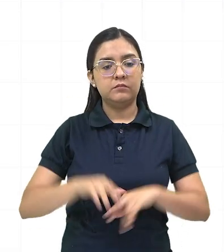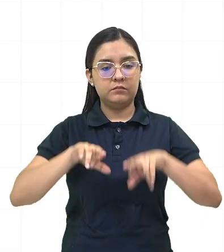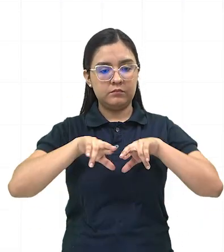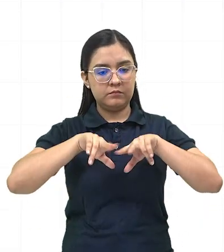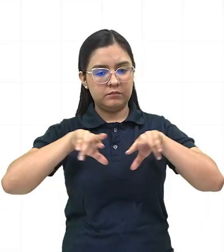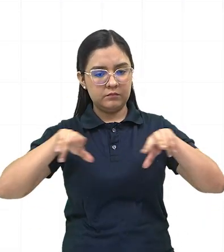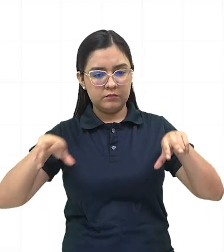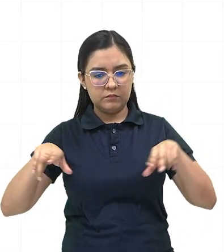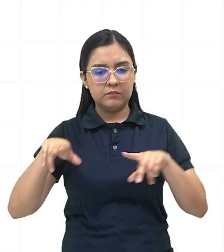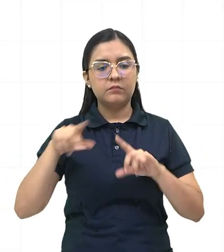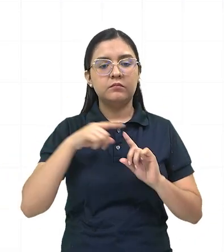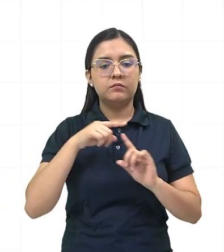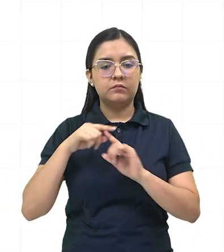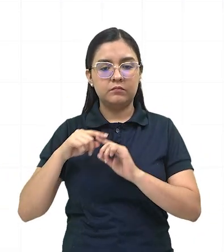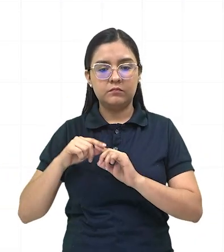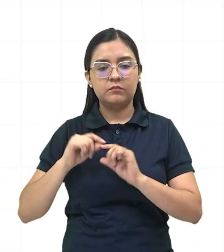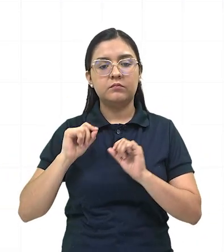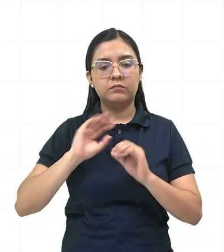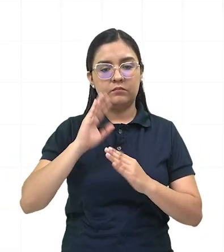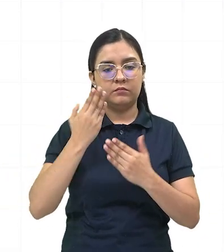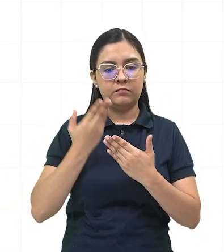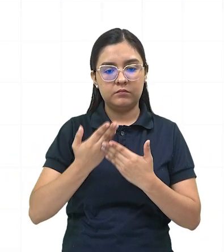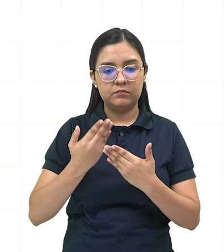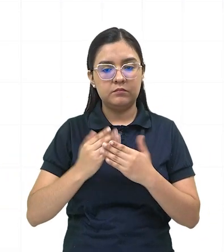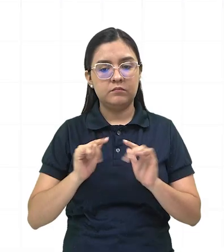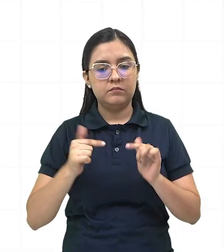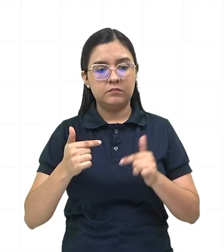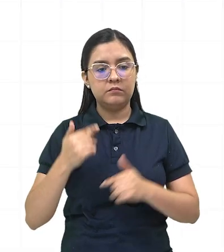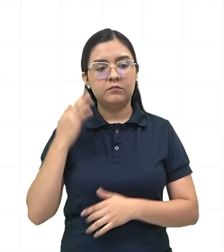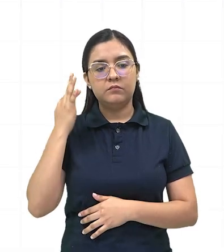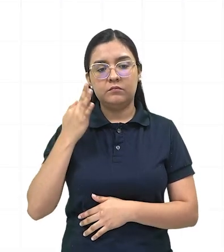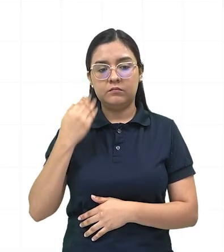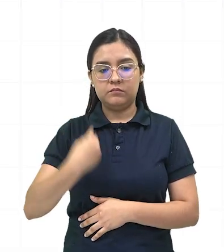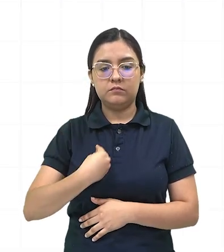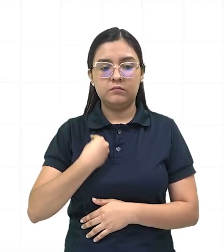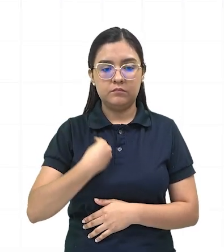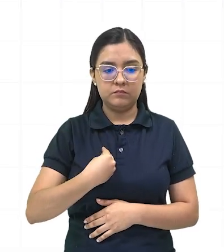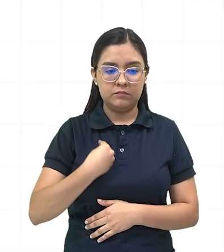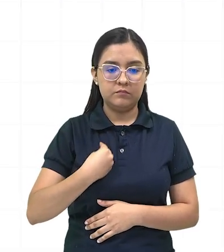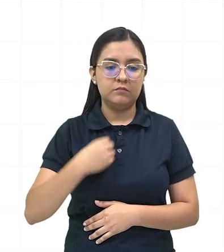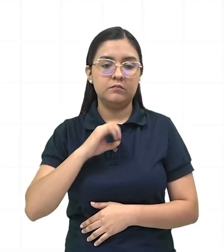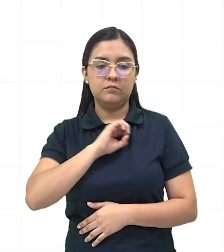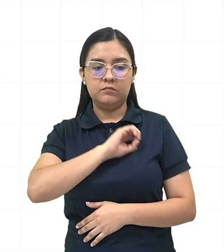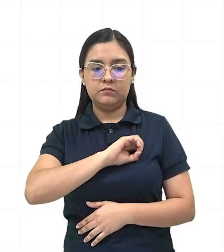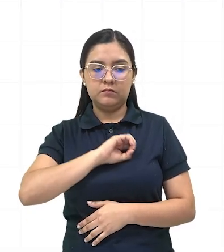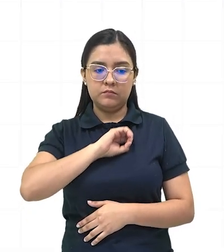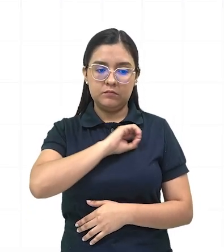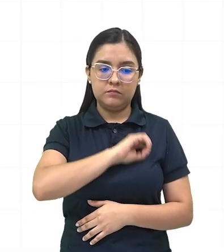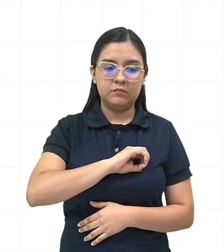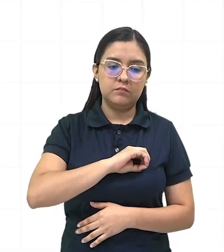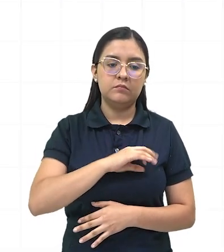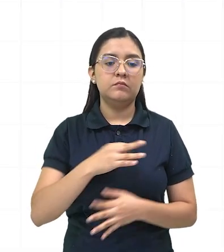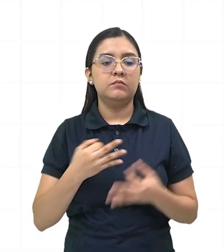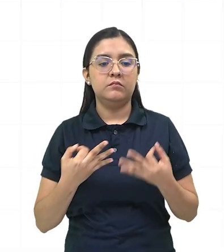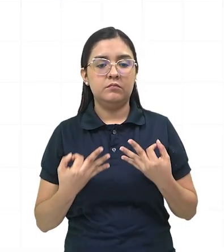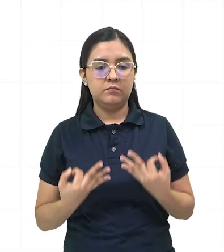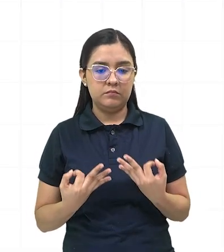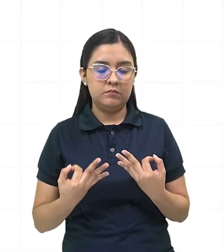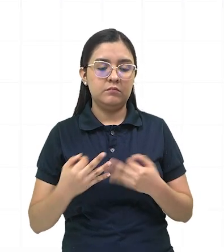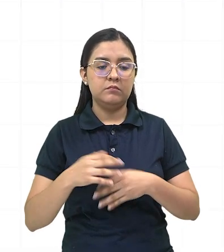as diferentes crenças e atitudes como filosofias de vida, ateísmo, agnosticismo,